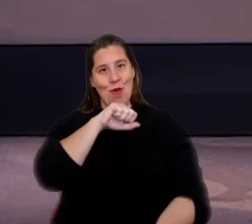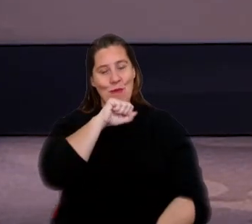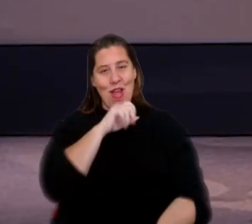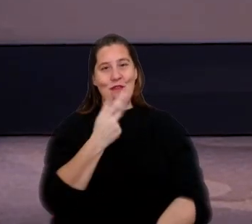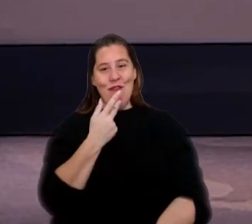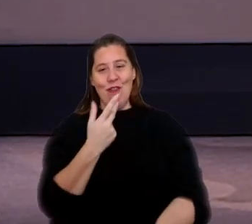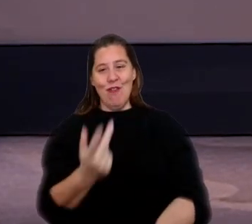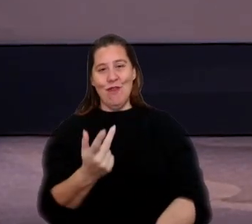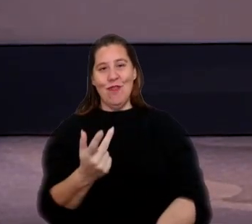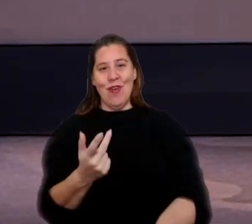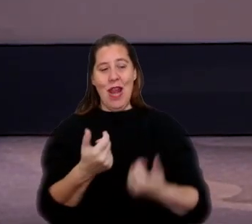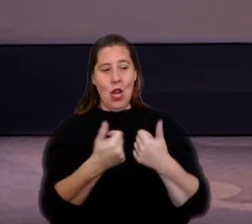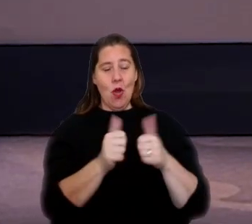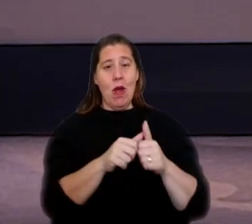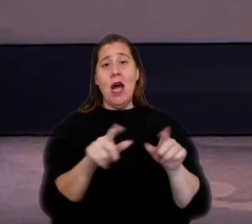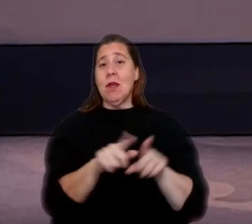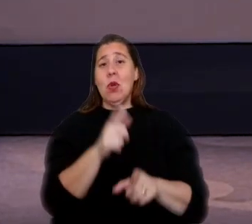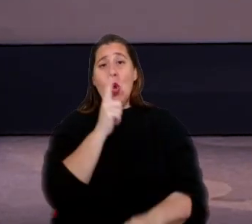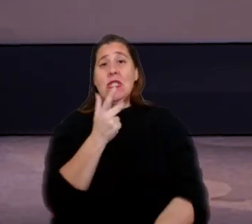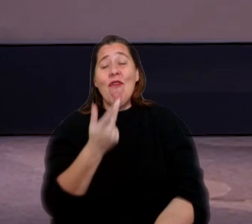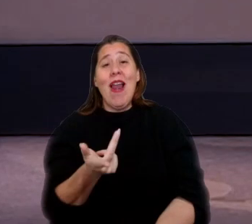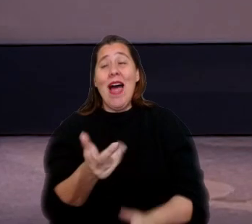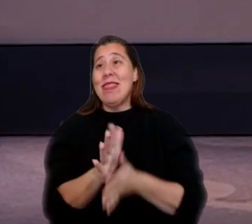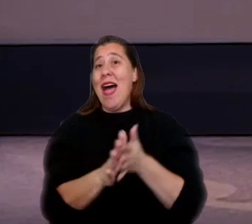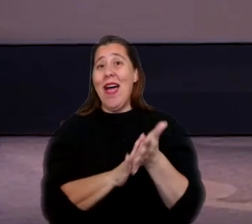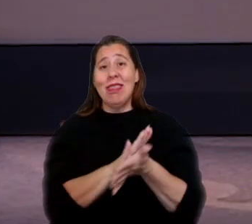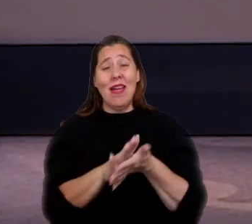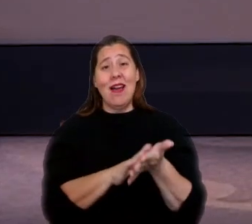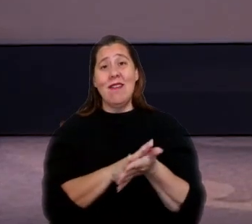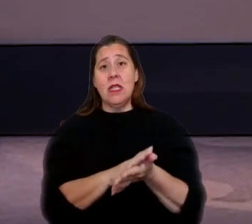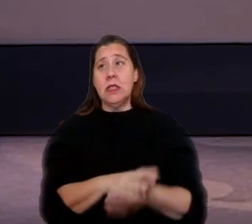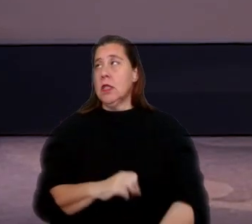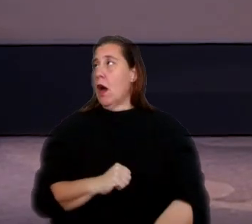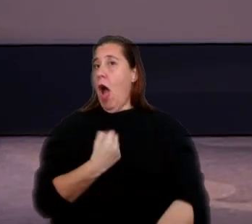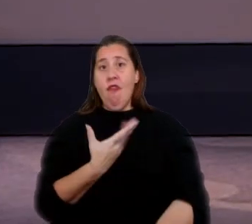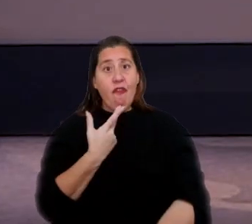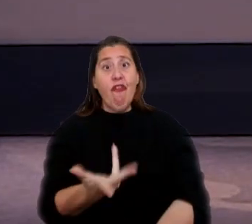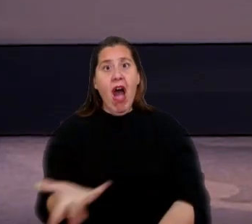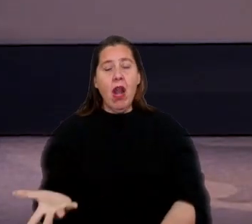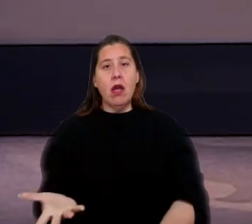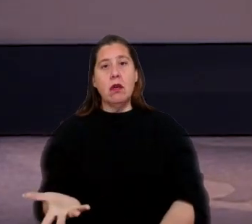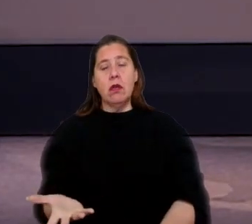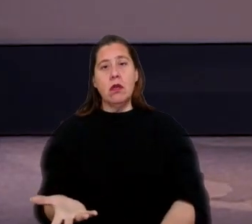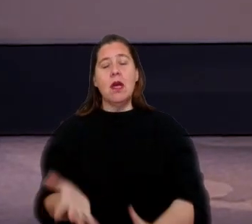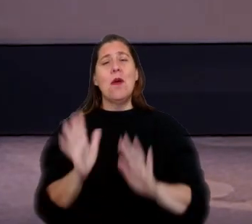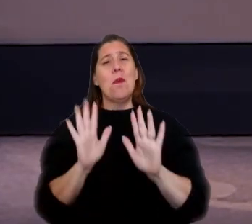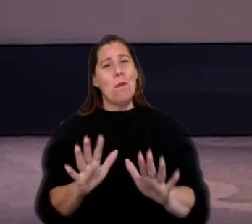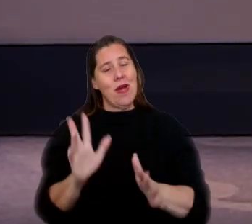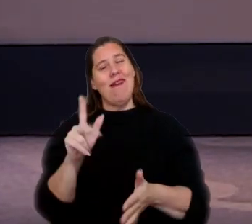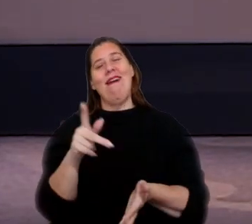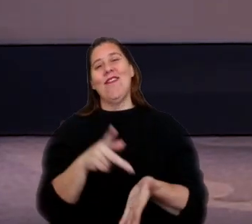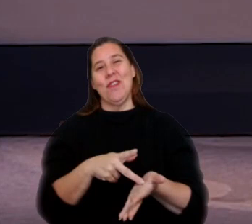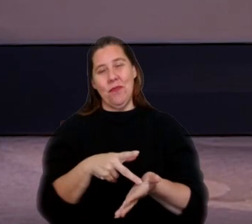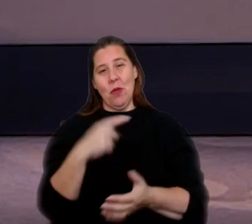a mãe do Léo vai falar com ele no ônibus, ela também não consegue falar, né? Dá até raiva, fala o que é, né? Então,